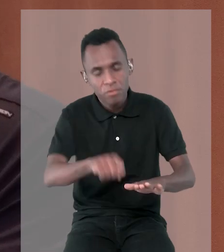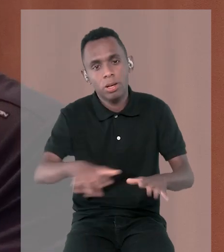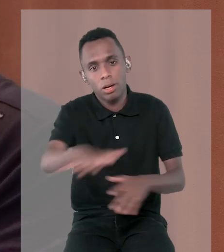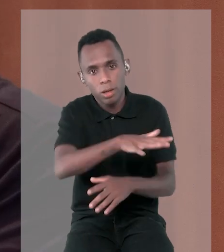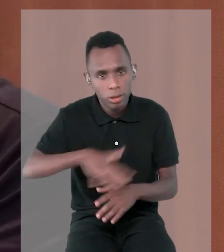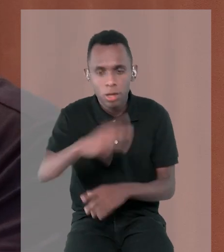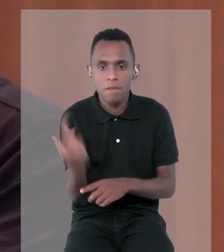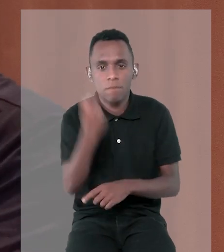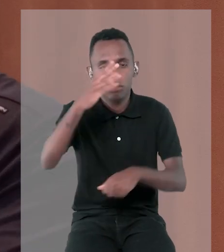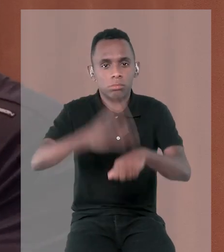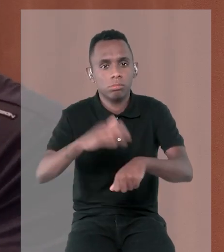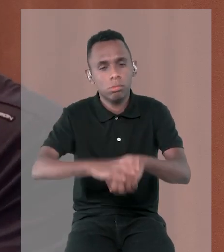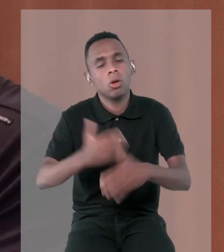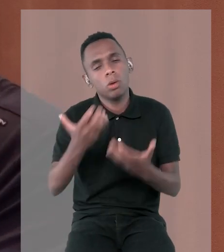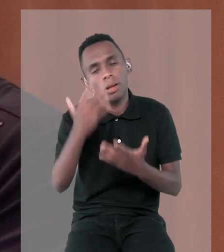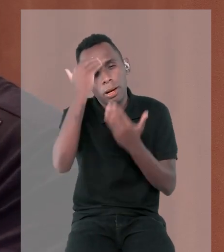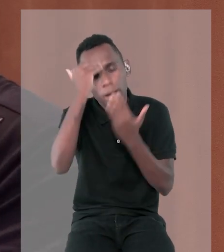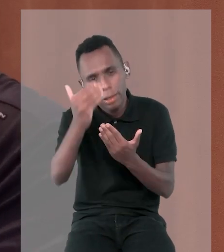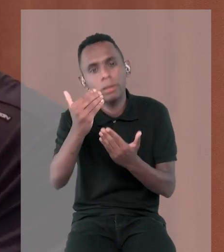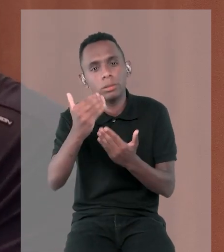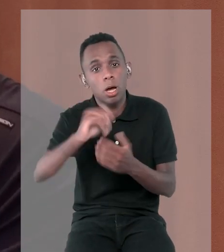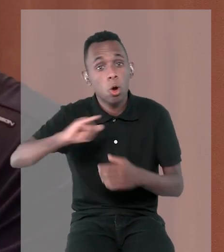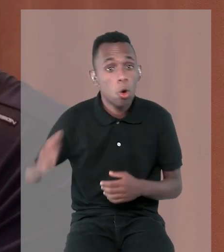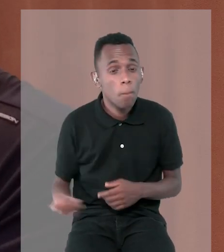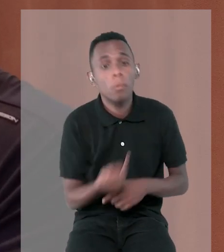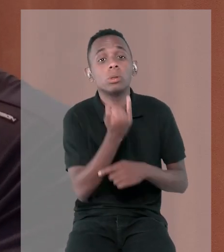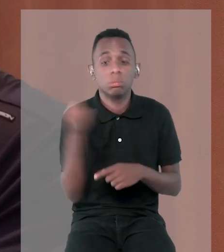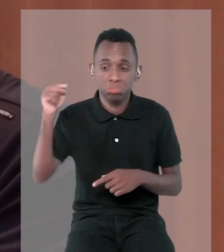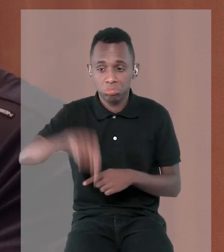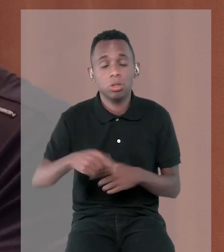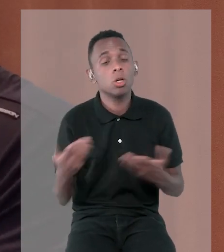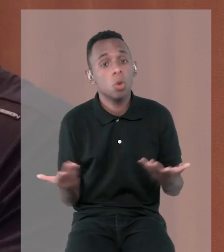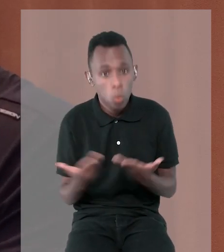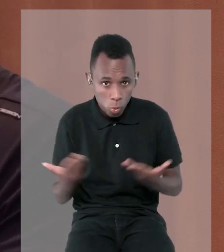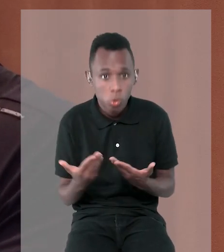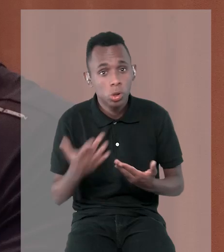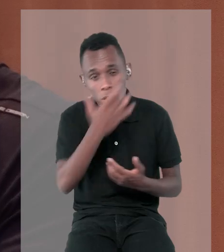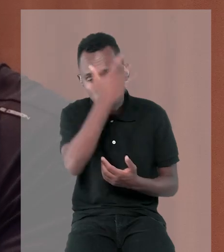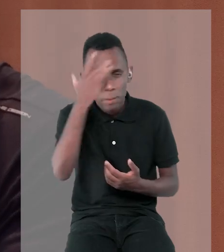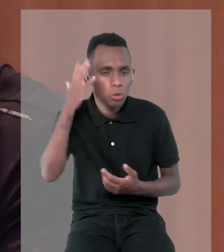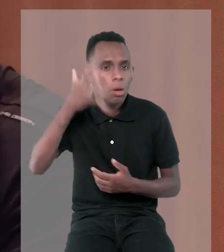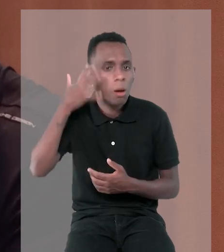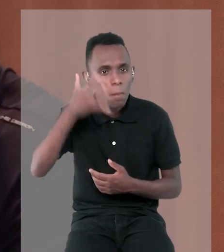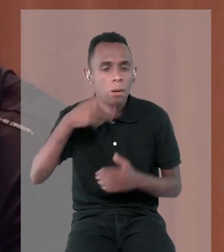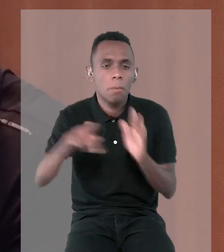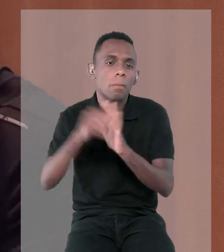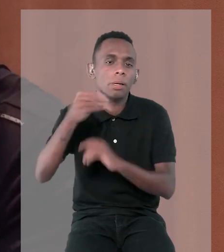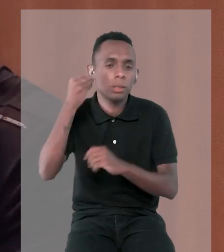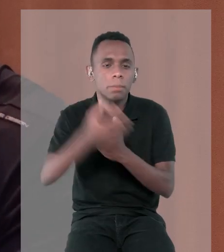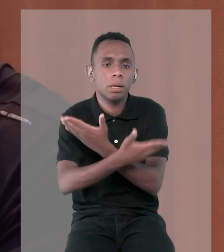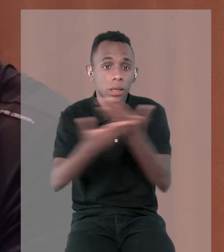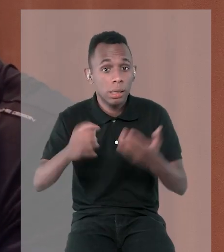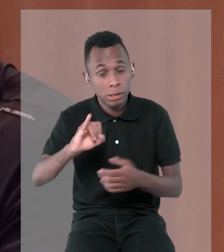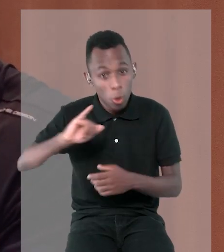e ser valorizado na terra. Então eu queria agradecer essa oportunidade de estar aqui, das pessoas que falam a partir de suas práticas. E